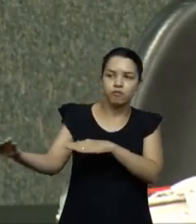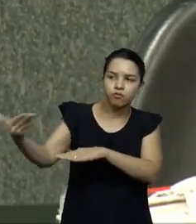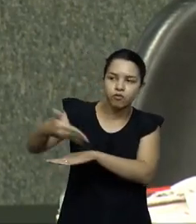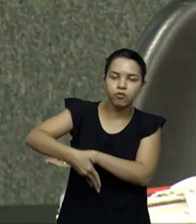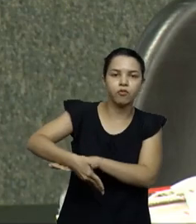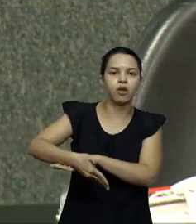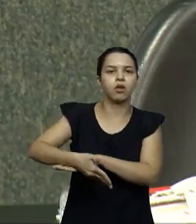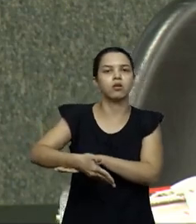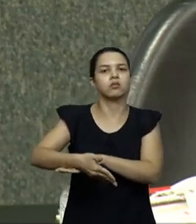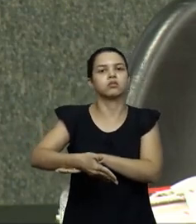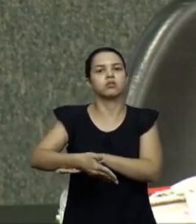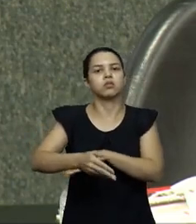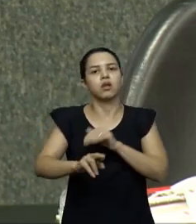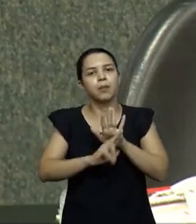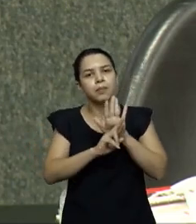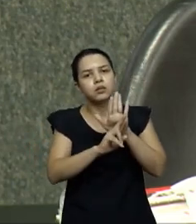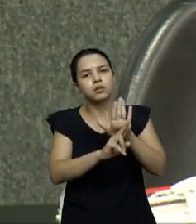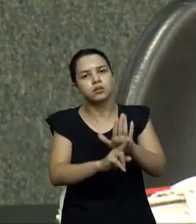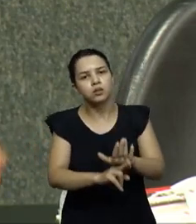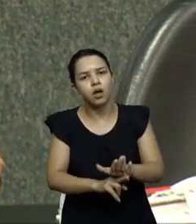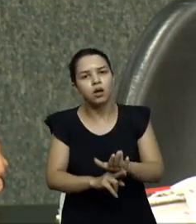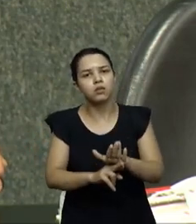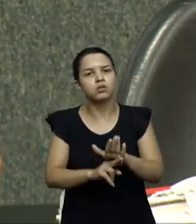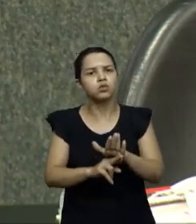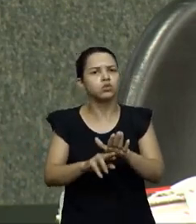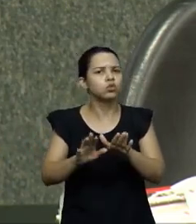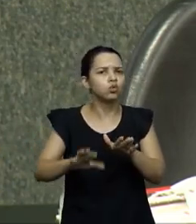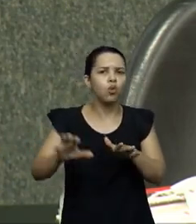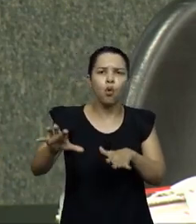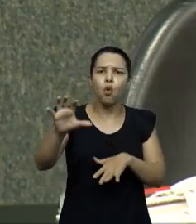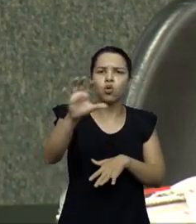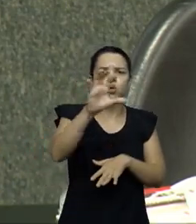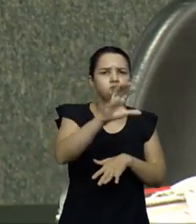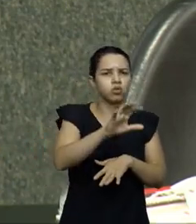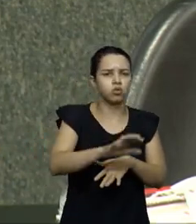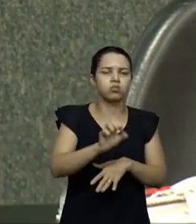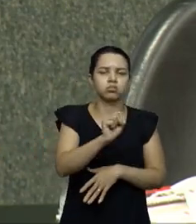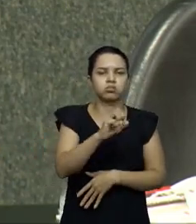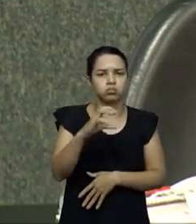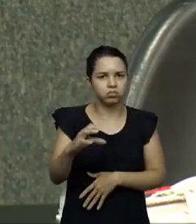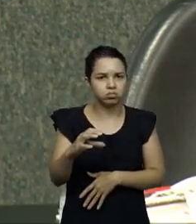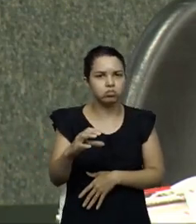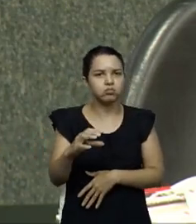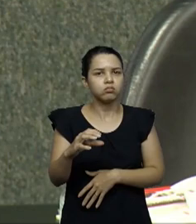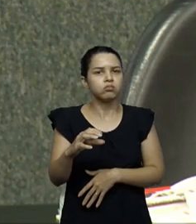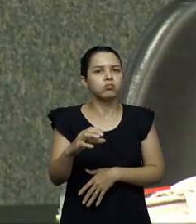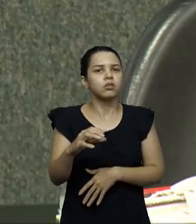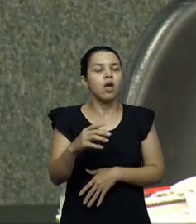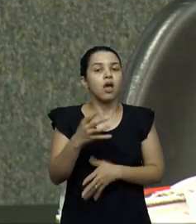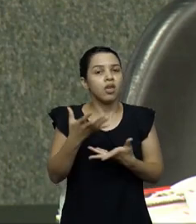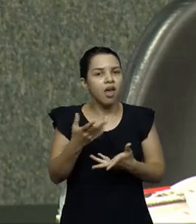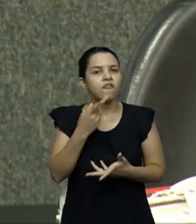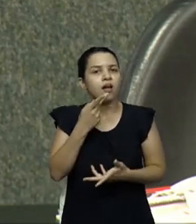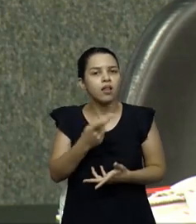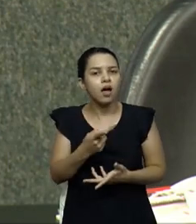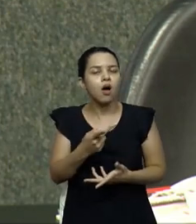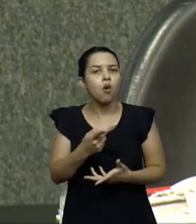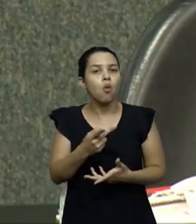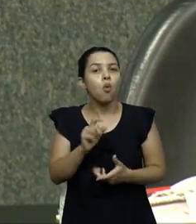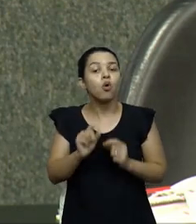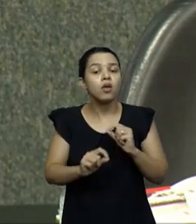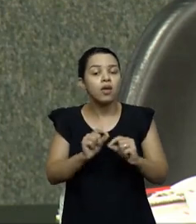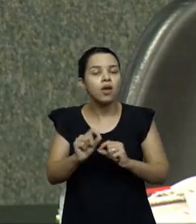forma bastante representativa de todas as regiões do estado para dizer aquilo que sentem na pele